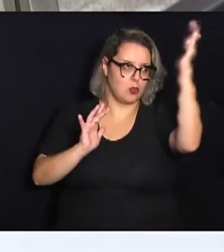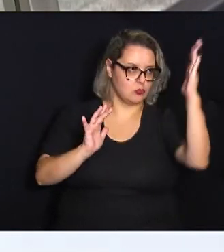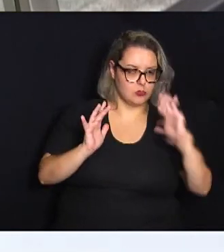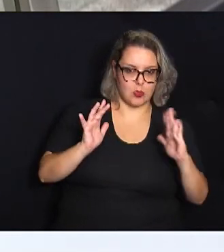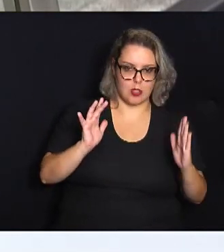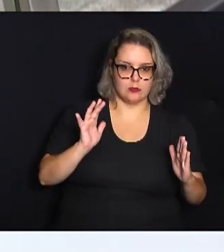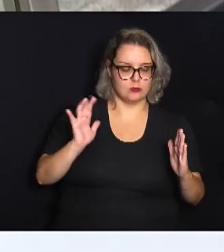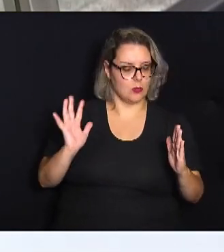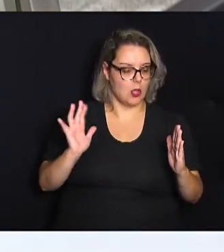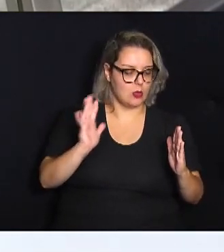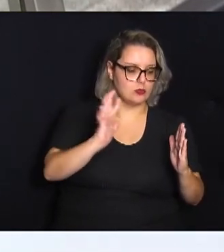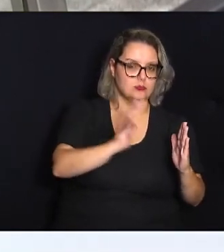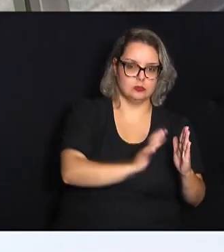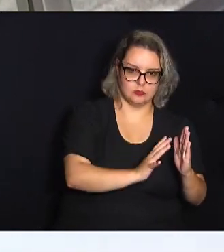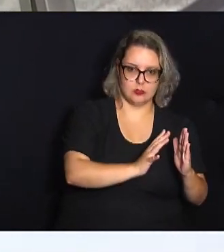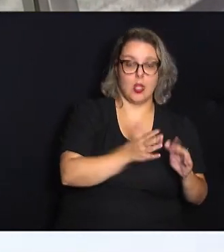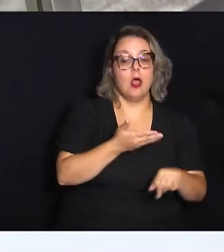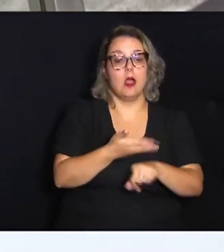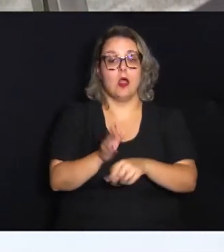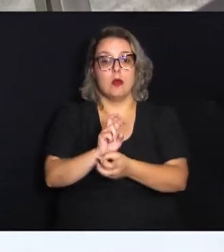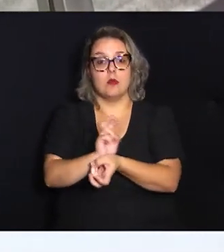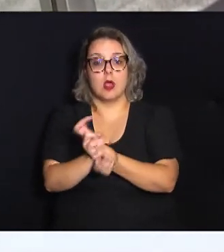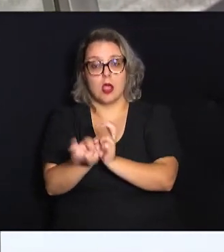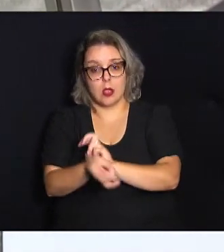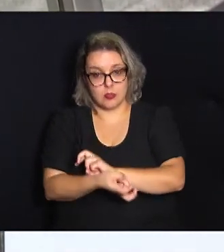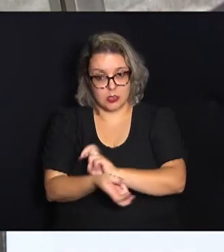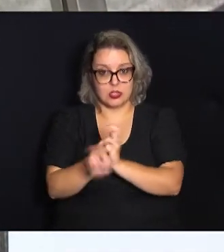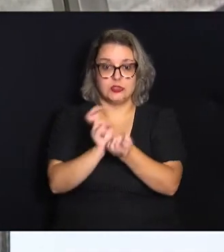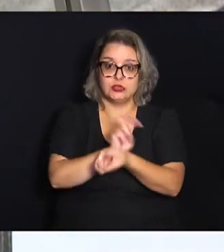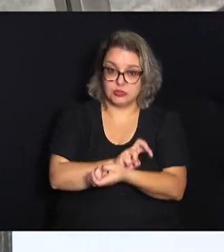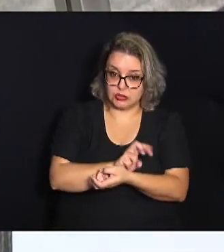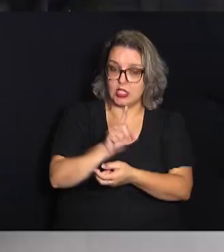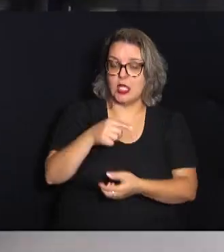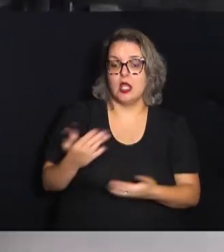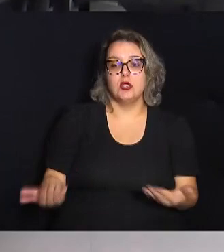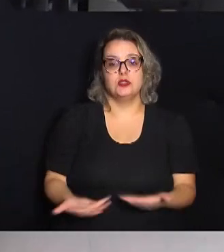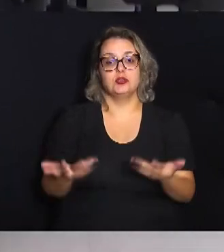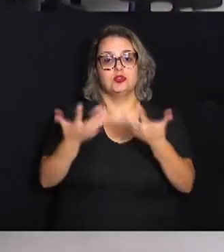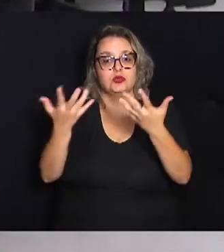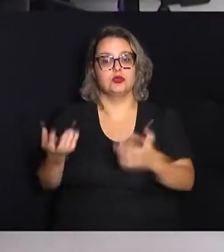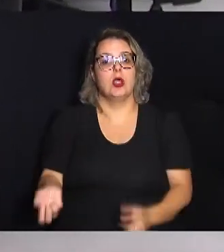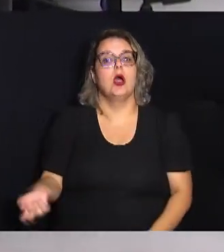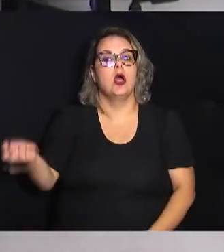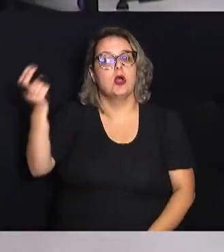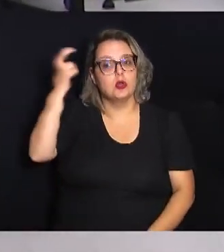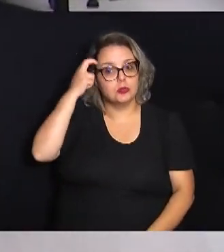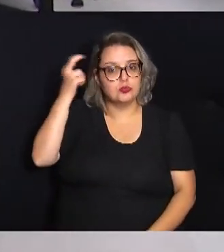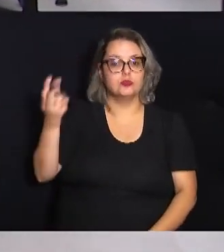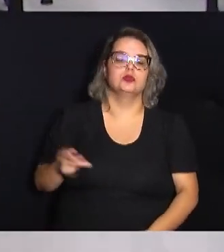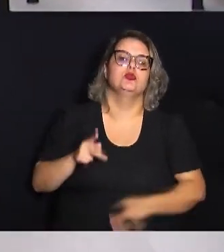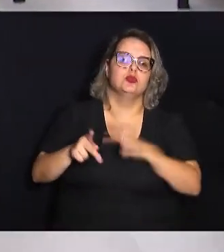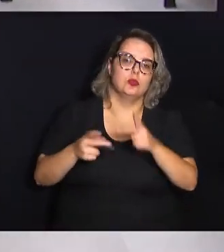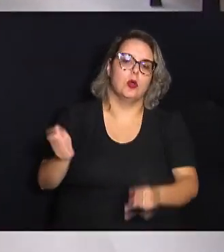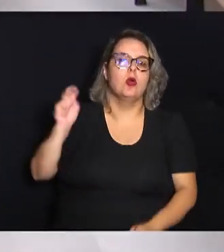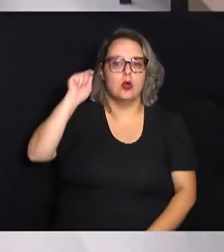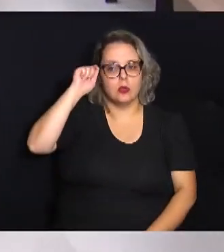da capoeira para cá, e é um espaço de cultivar a cultura do povo negro. O documento, que foi aprovado